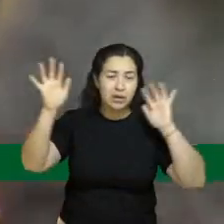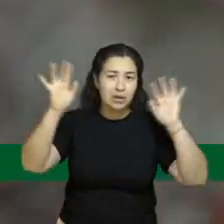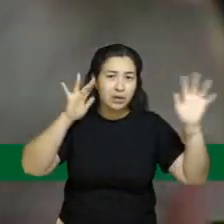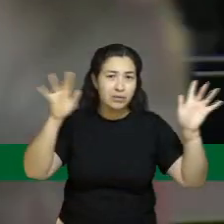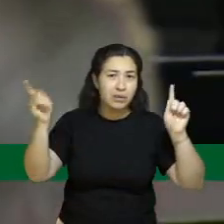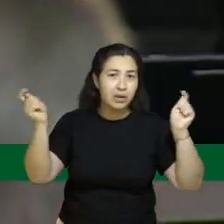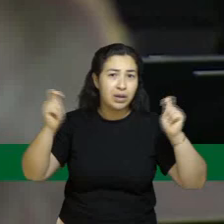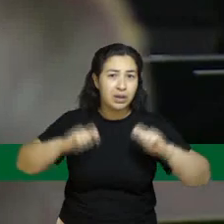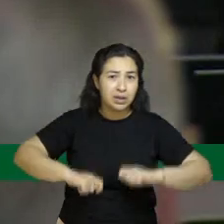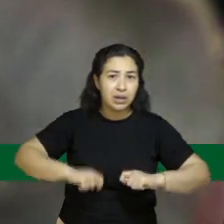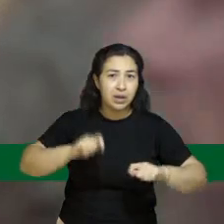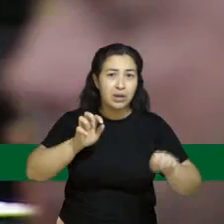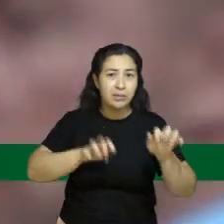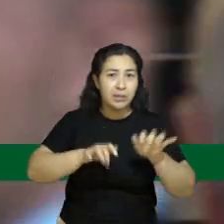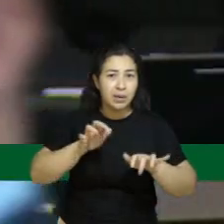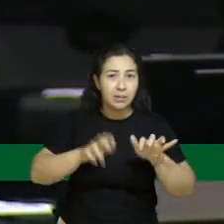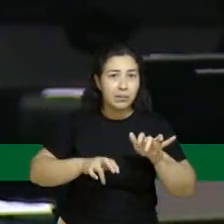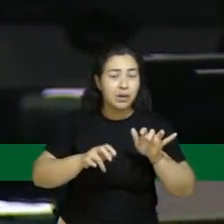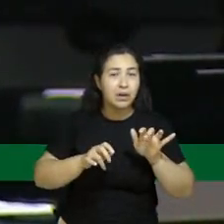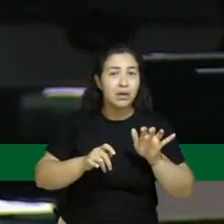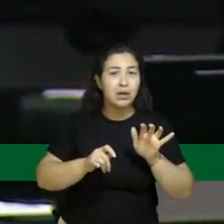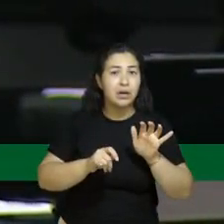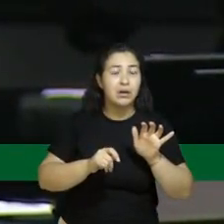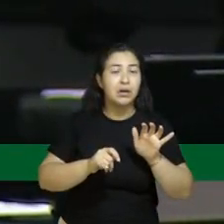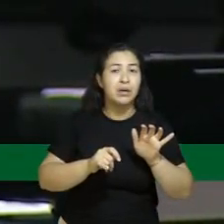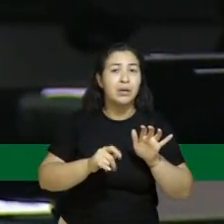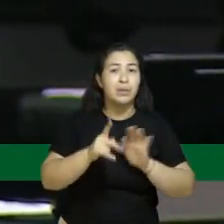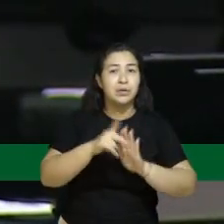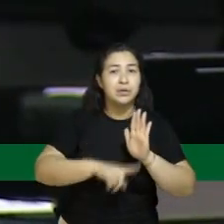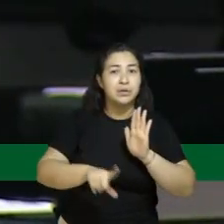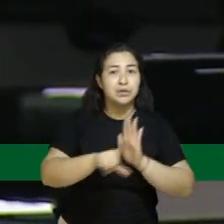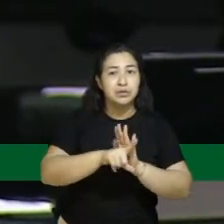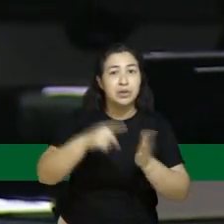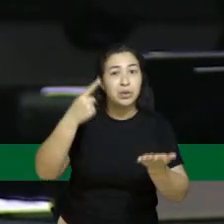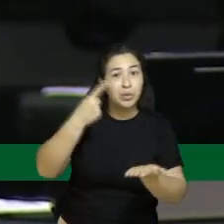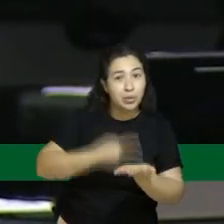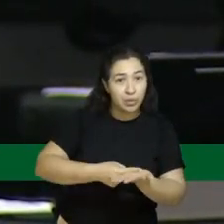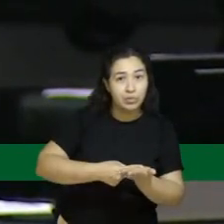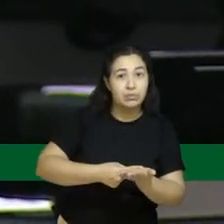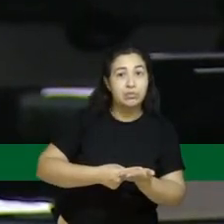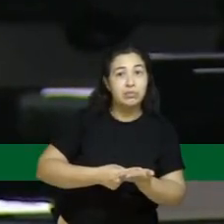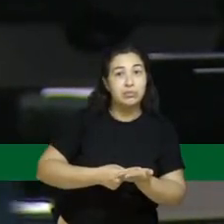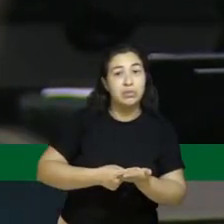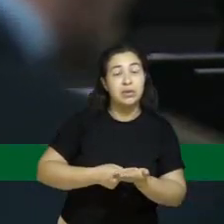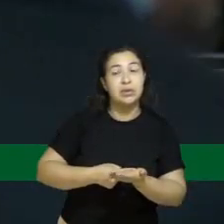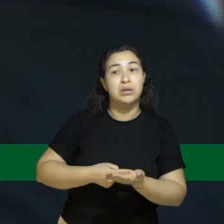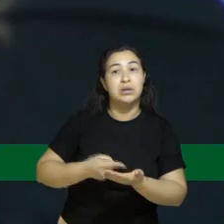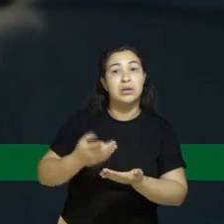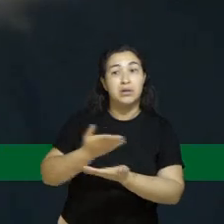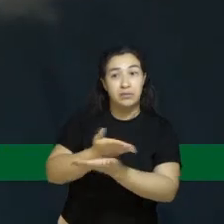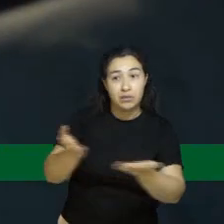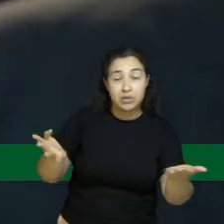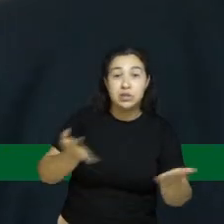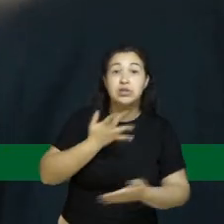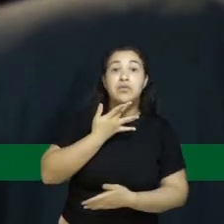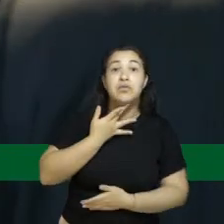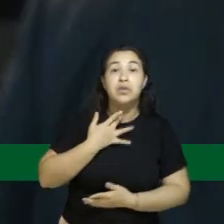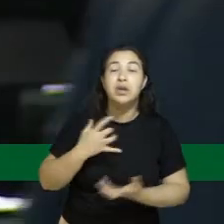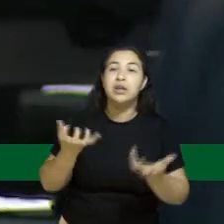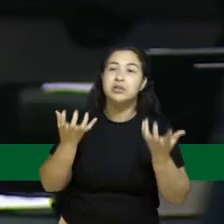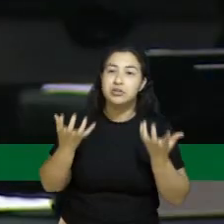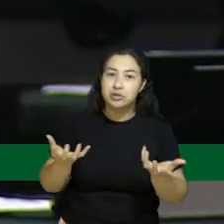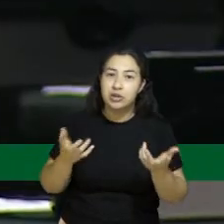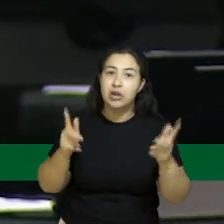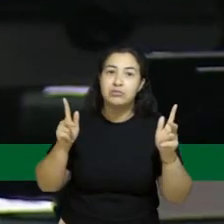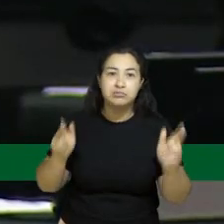nós editarmos um projeto de lei ainda este ano, consolidando as itinerantes em Santa Catarina. Se assim for a vontade de Vossas Excelências,